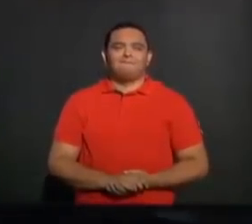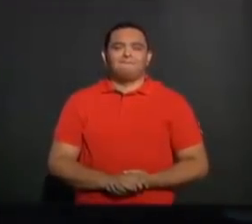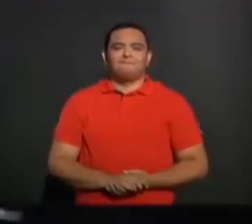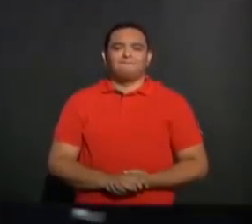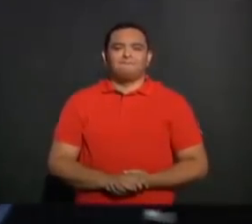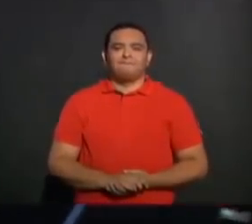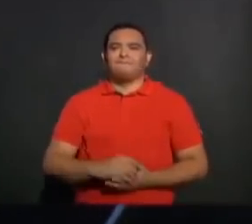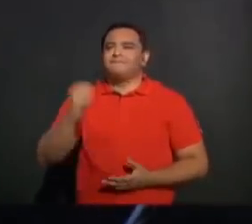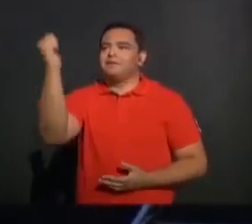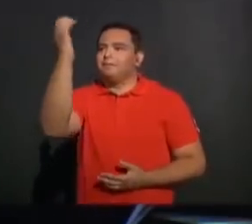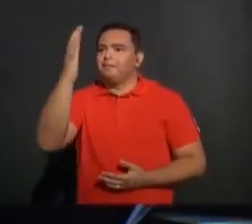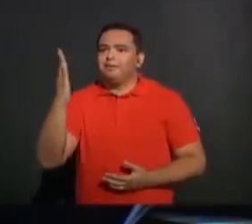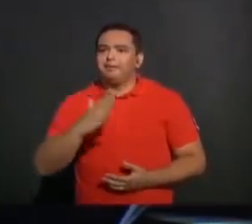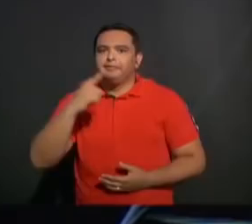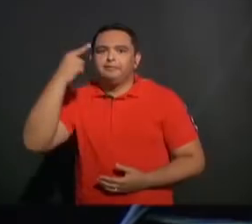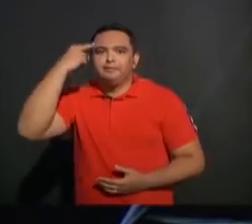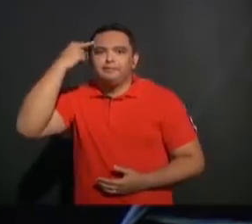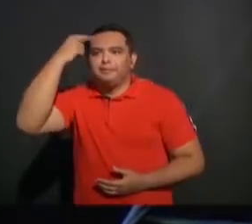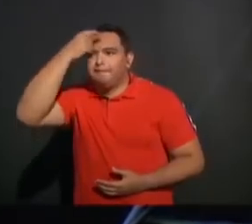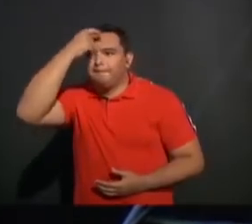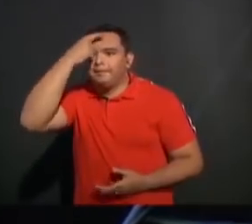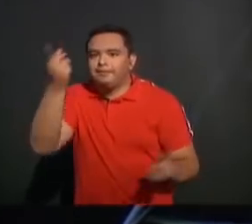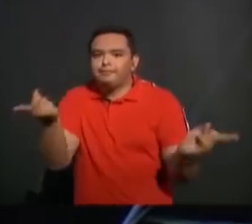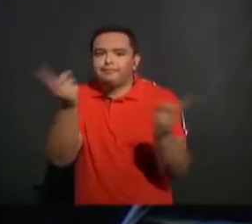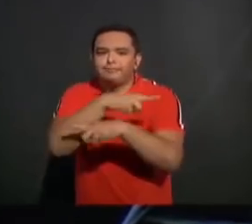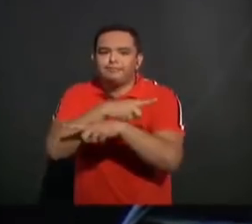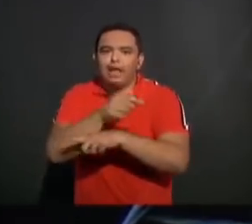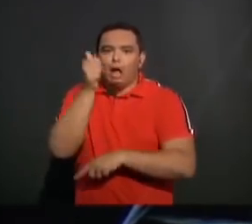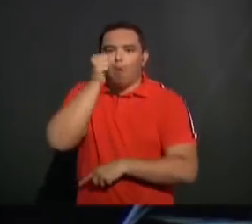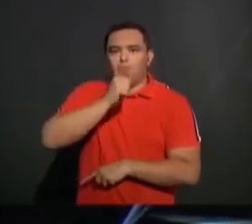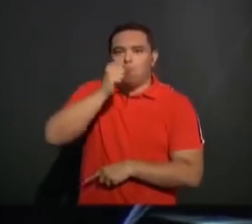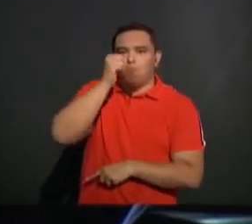Brasil tem essa inversão de valores. Quem rebola uma bunda,